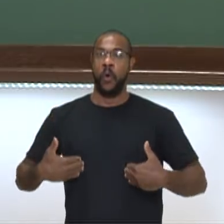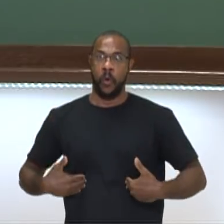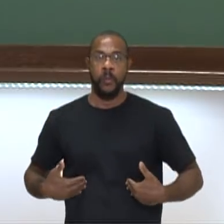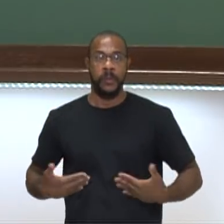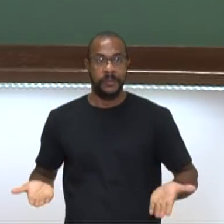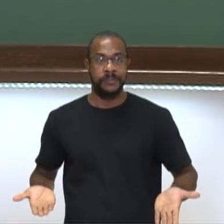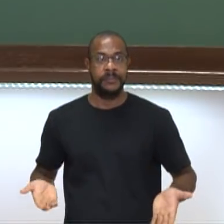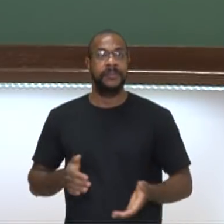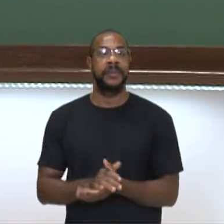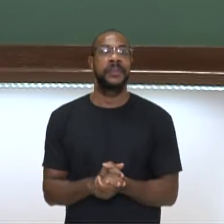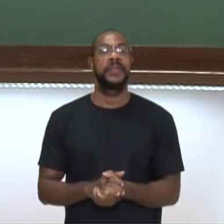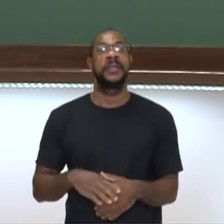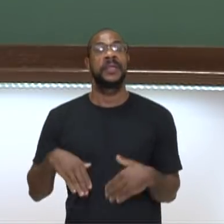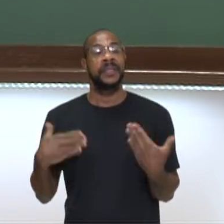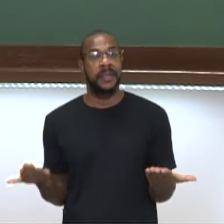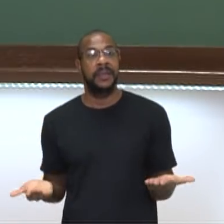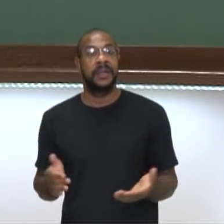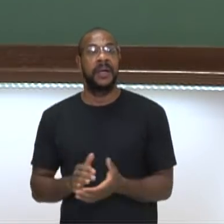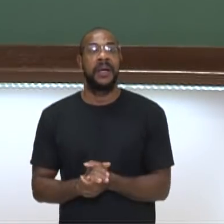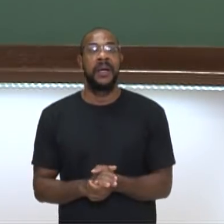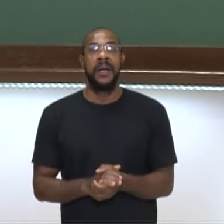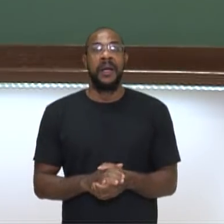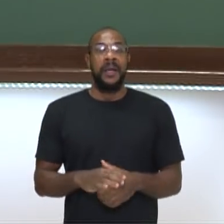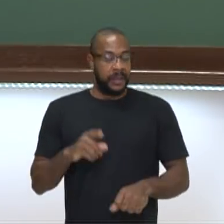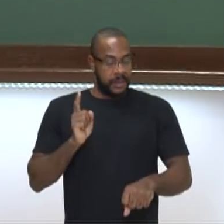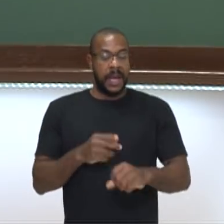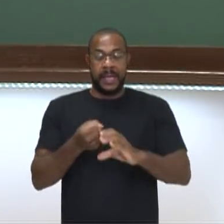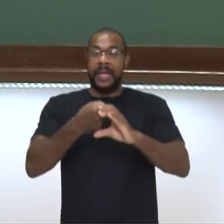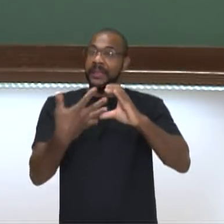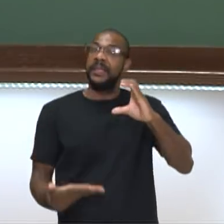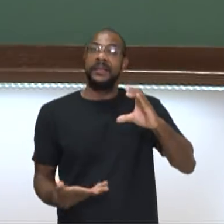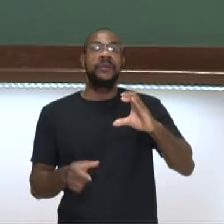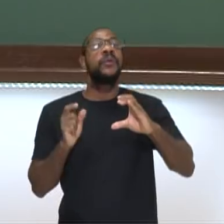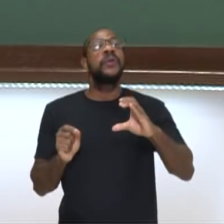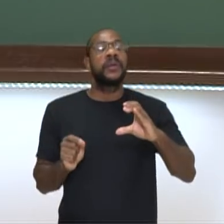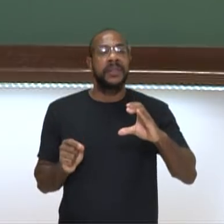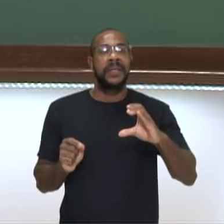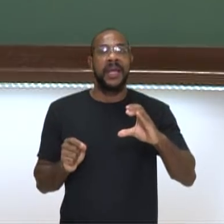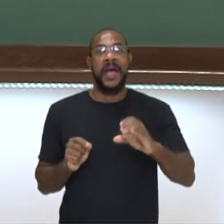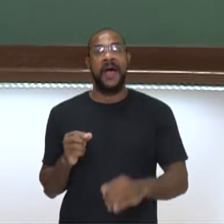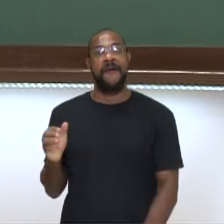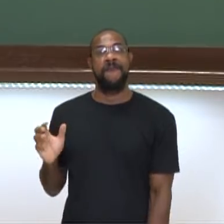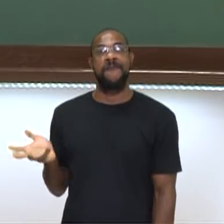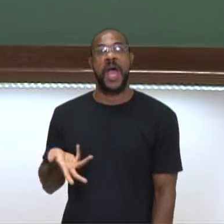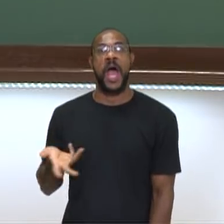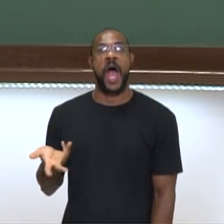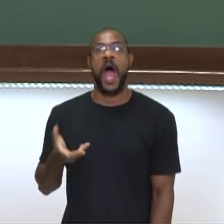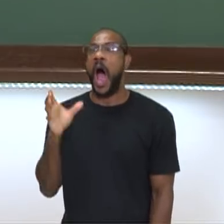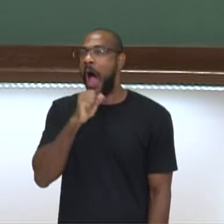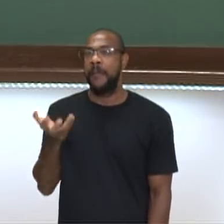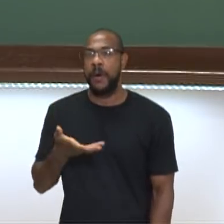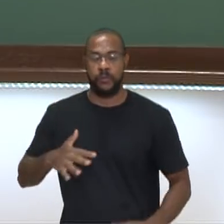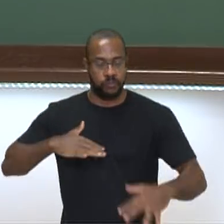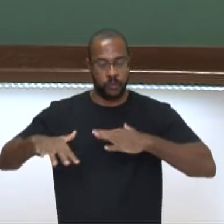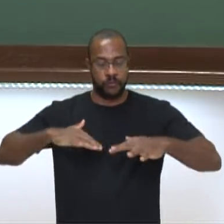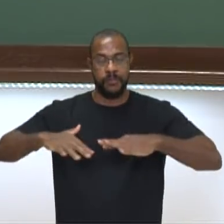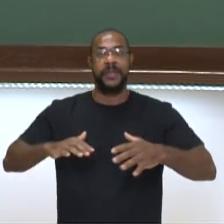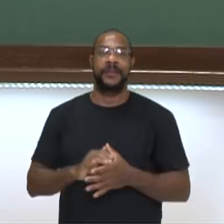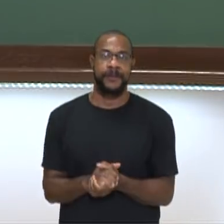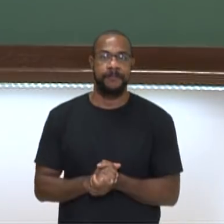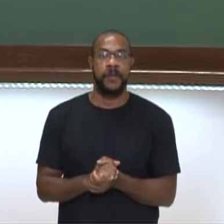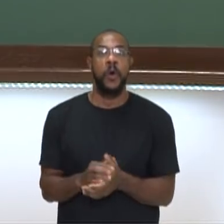coisa relacionada do tempo ele caracteriza a velocidade do movimento,